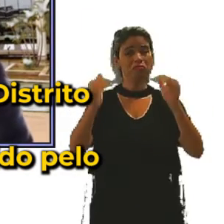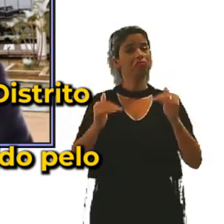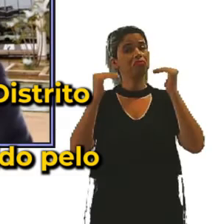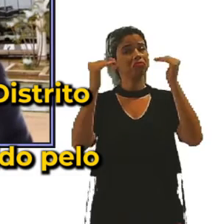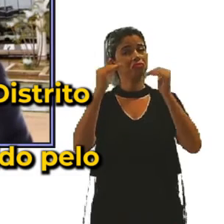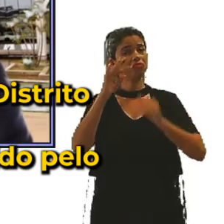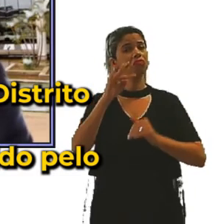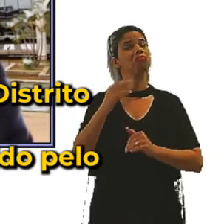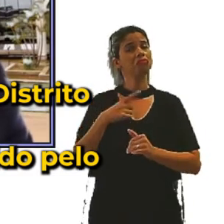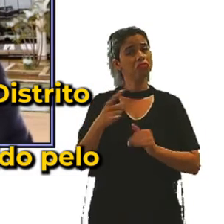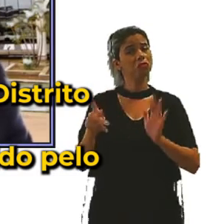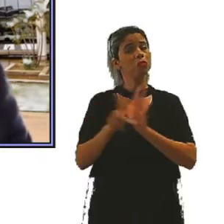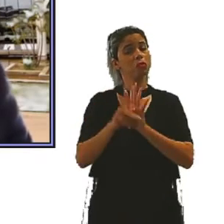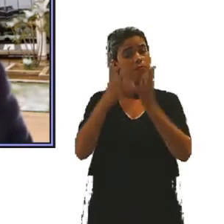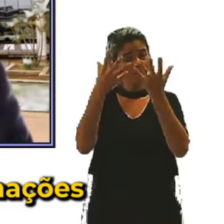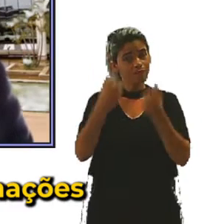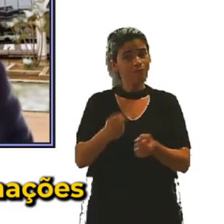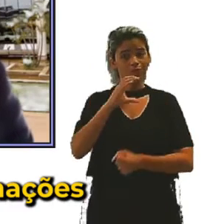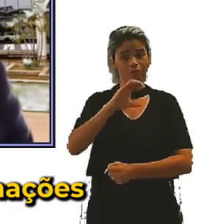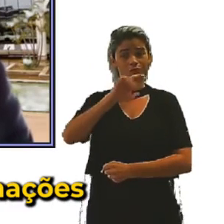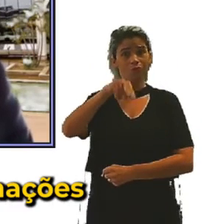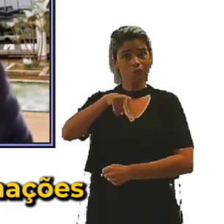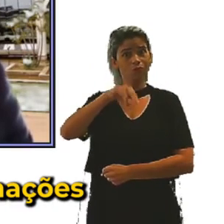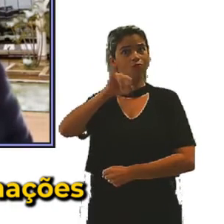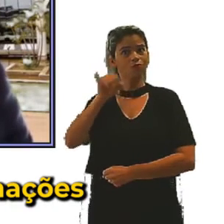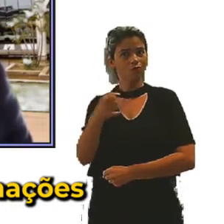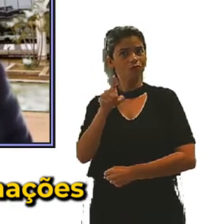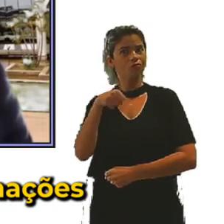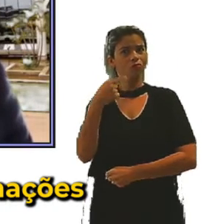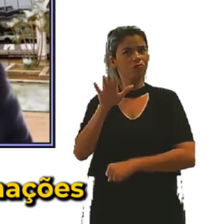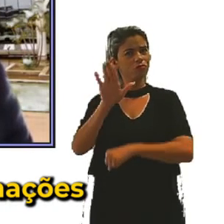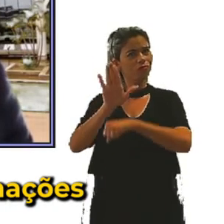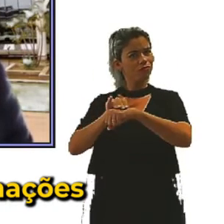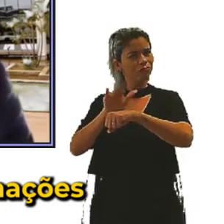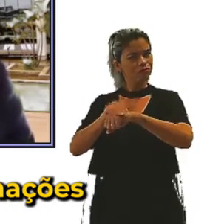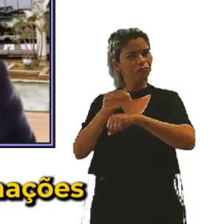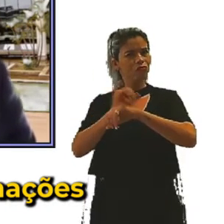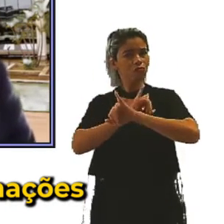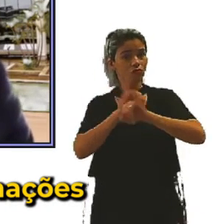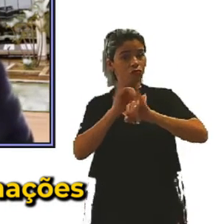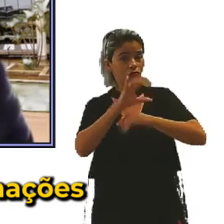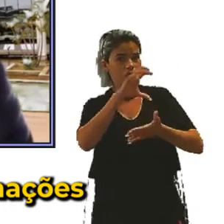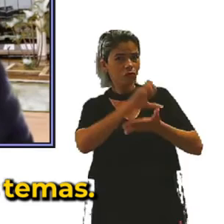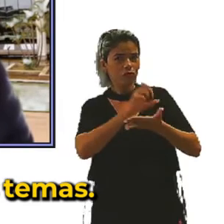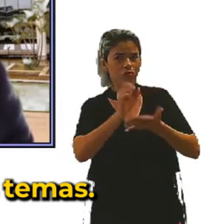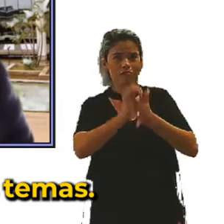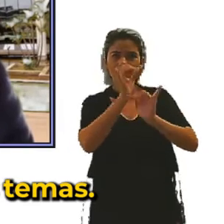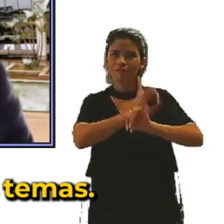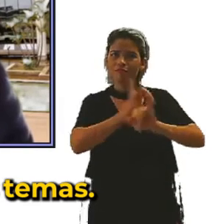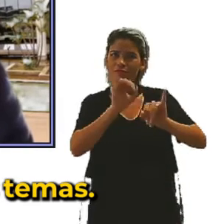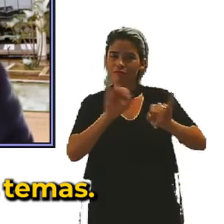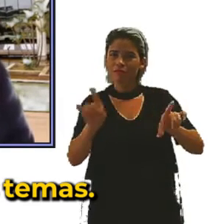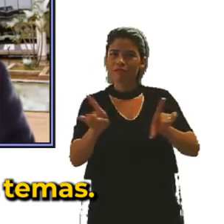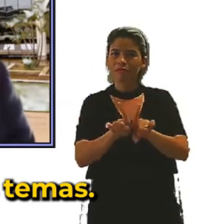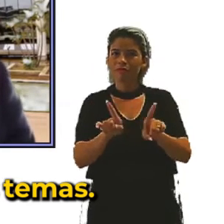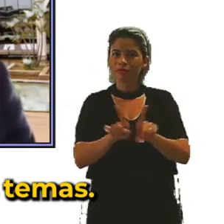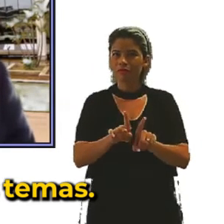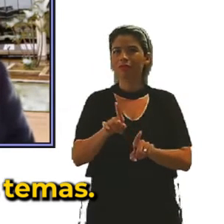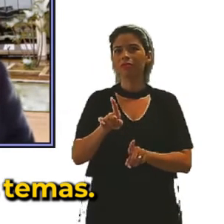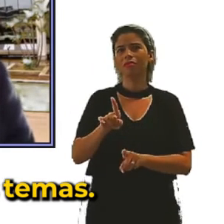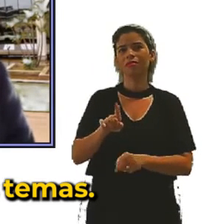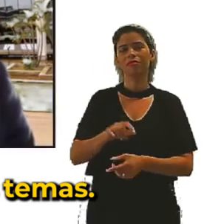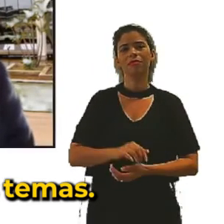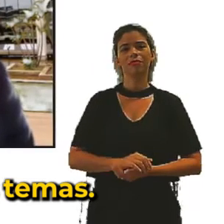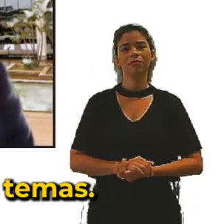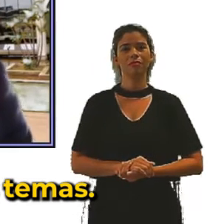excelência reconhecidos pelo CNJ e somos chamados a partilhar e dar informações e também